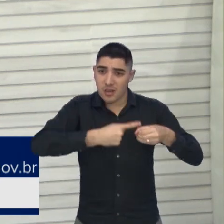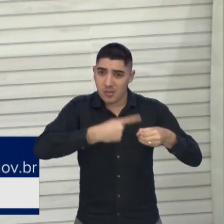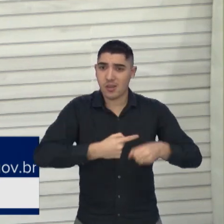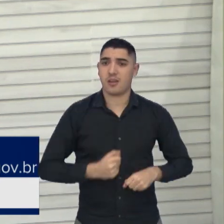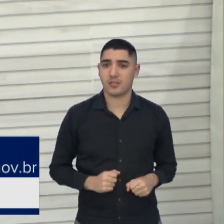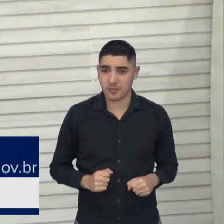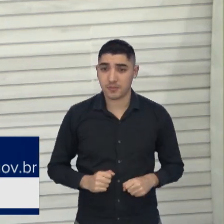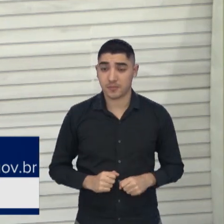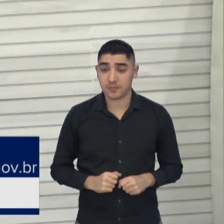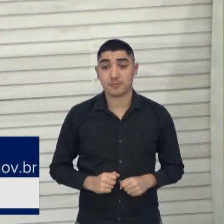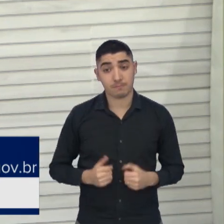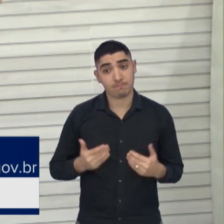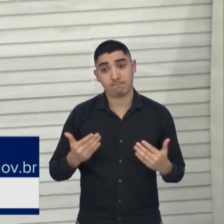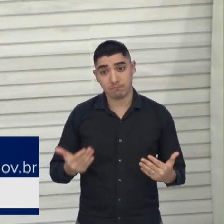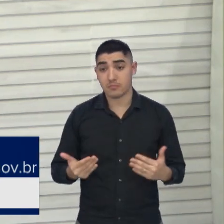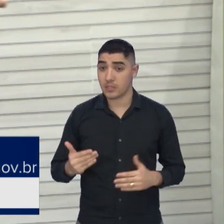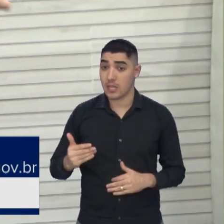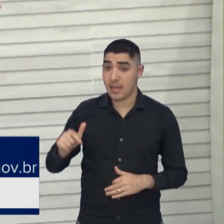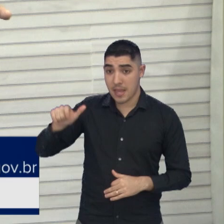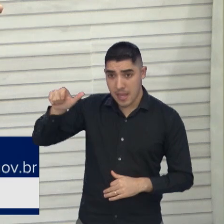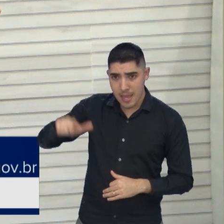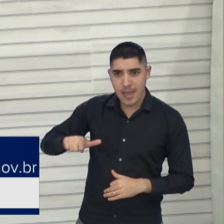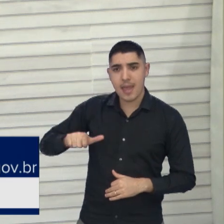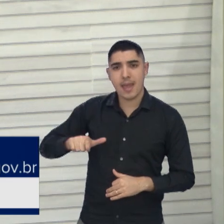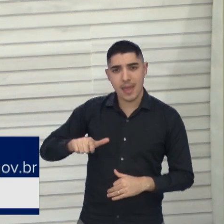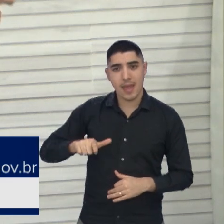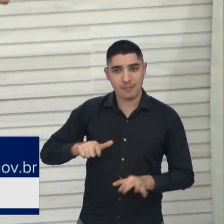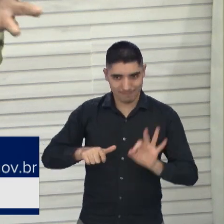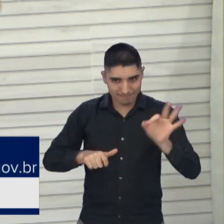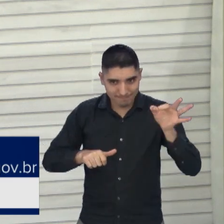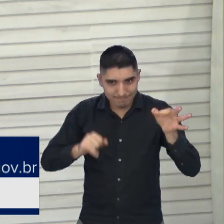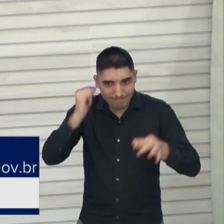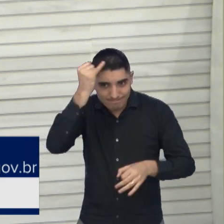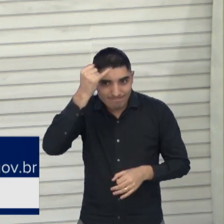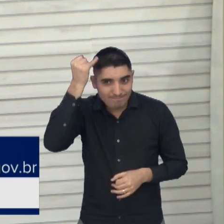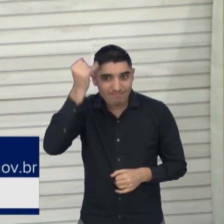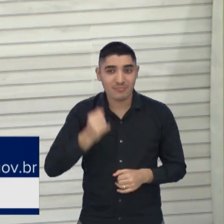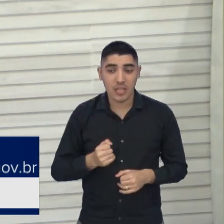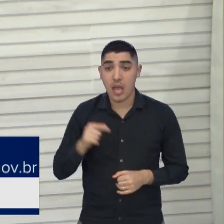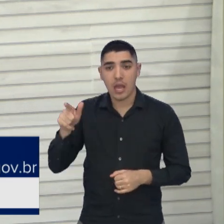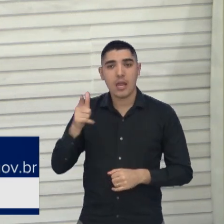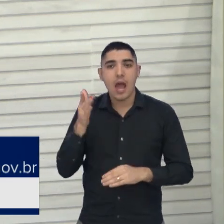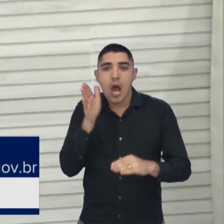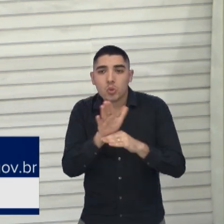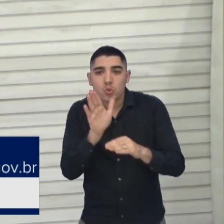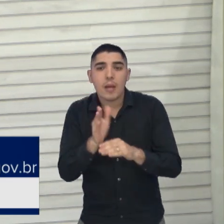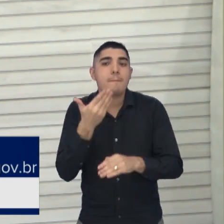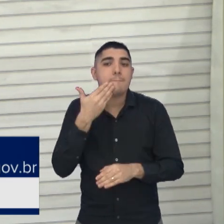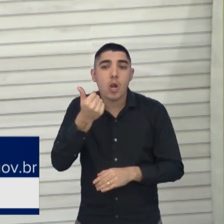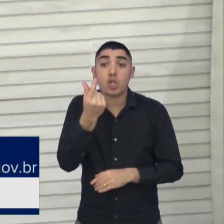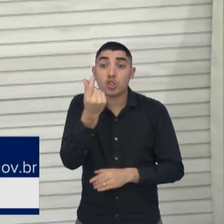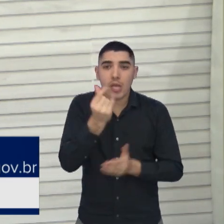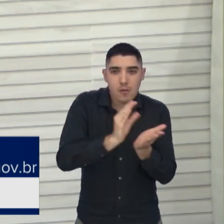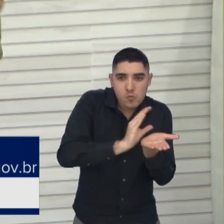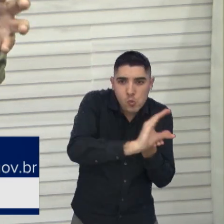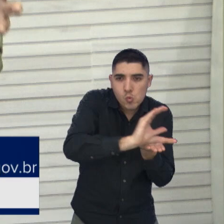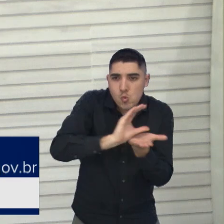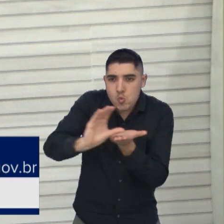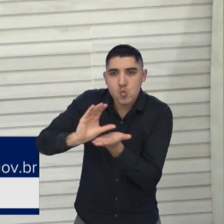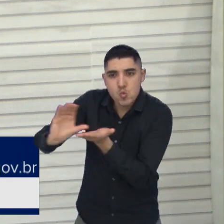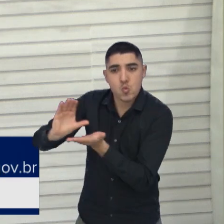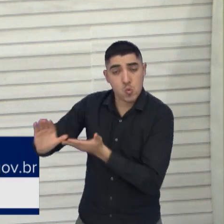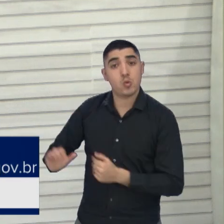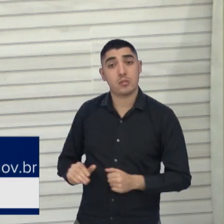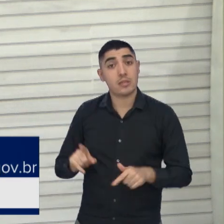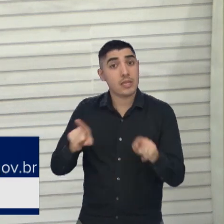Ajudando o vereador Zé Cláudio a gastar melhor o dinheiro, ajudando a arrecadar